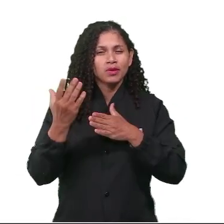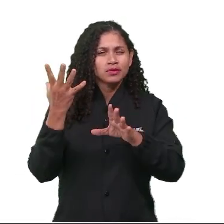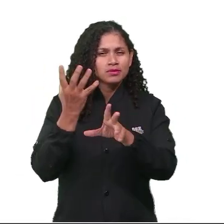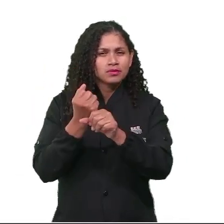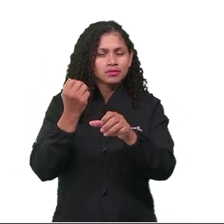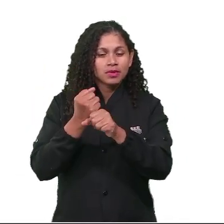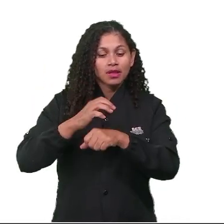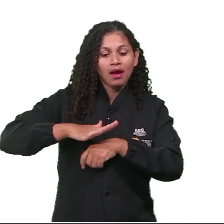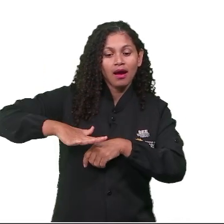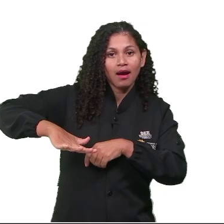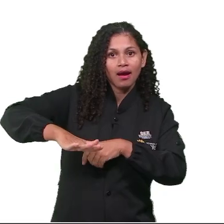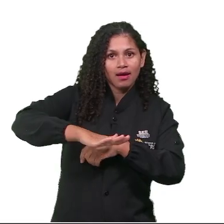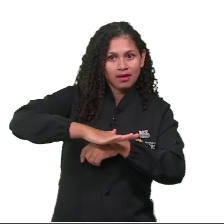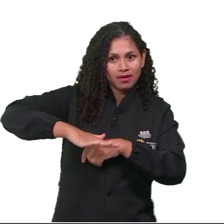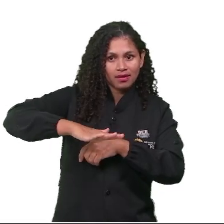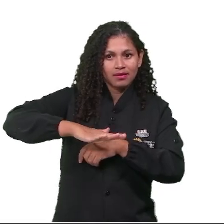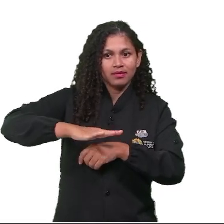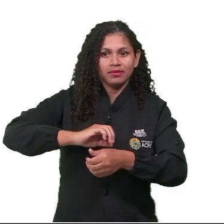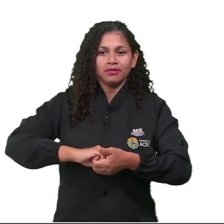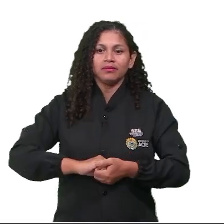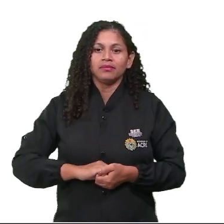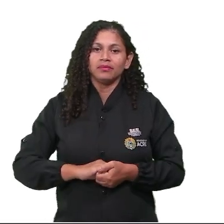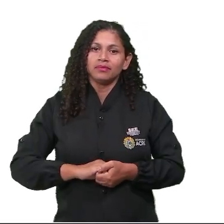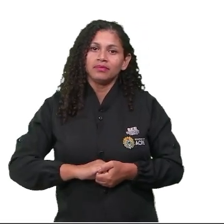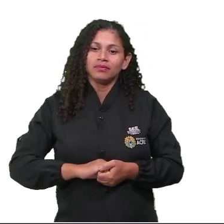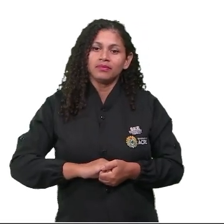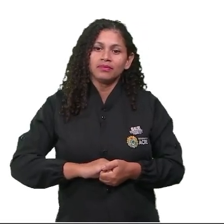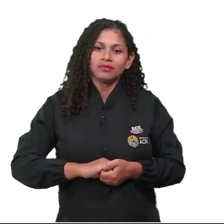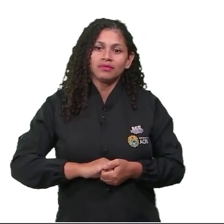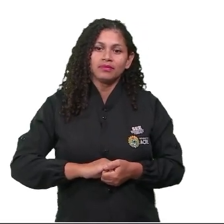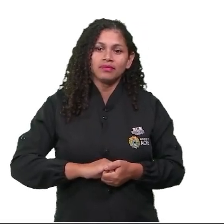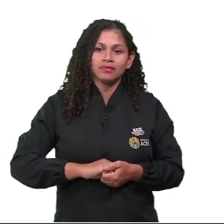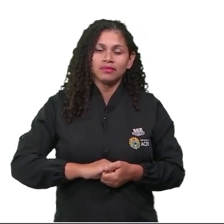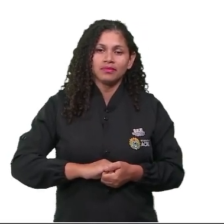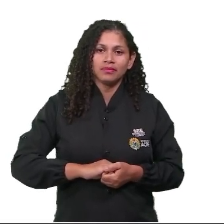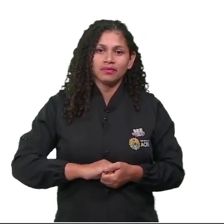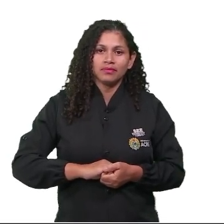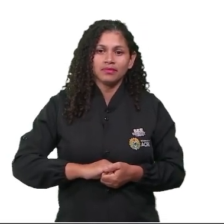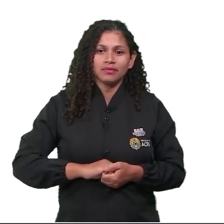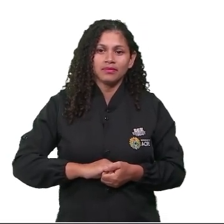base. Vou colocar aqui, ó, a área da base.